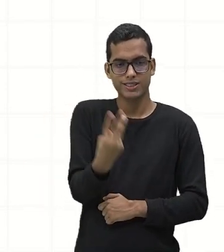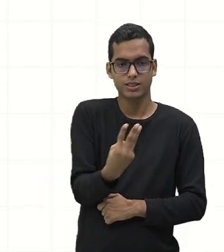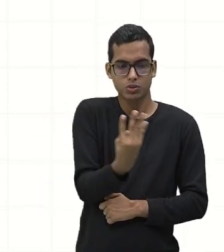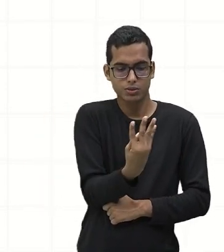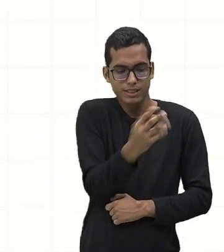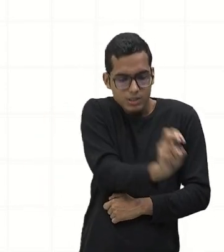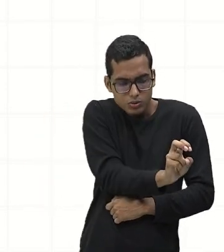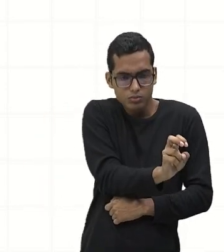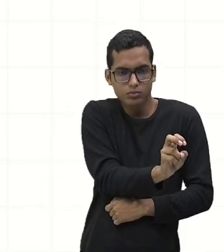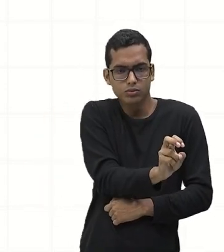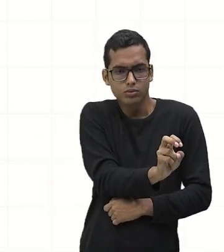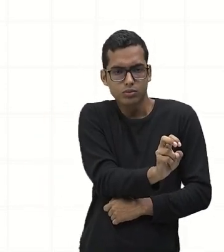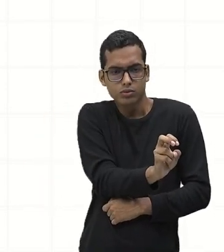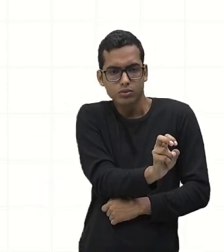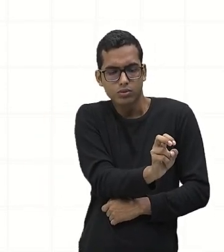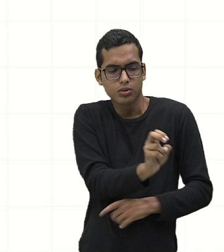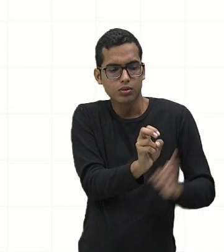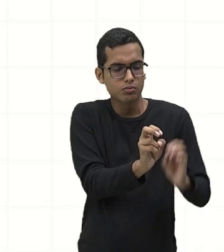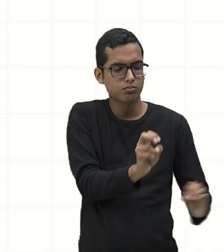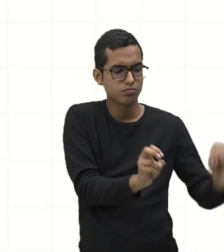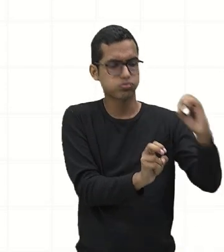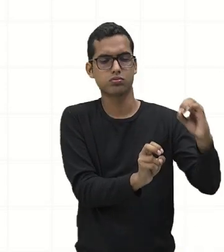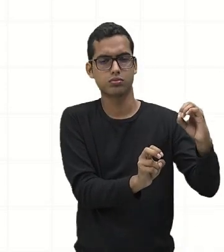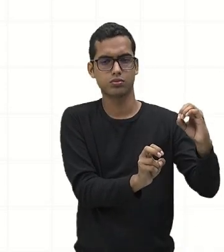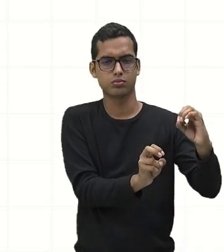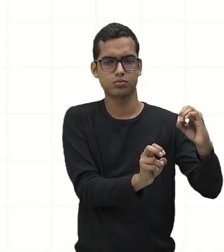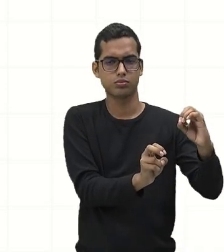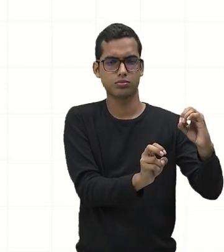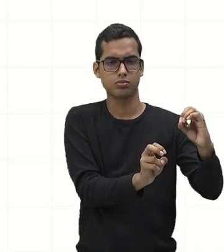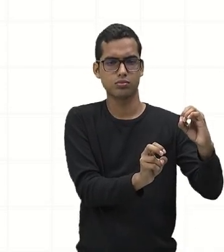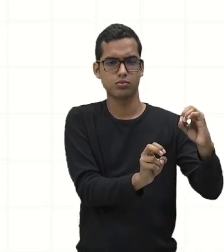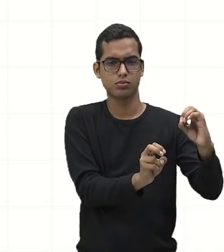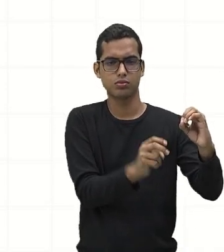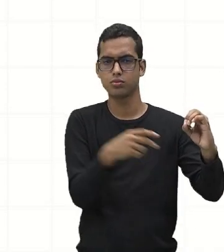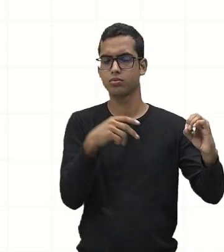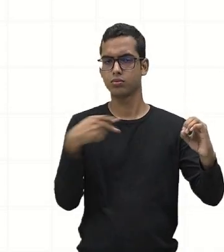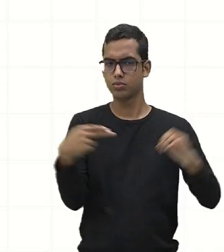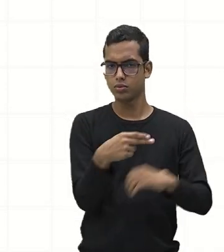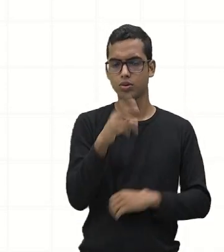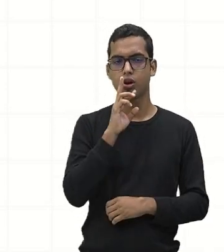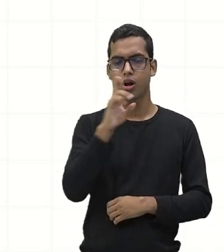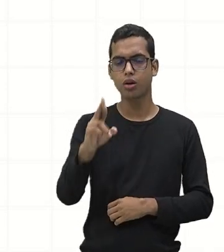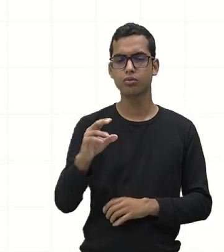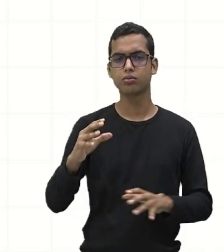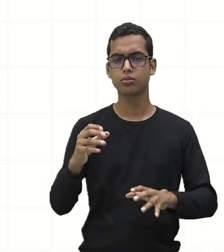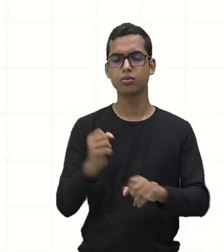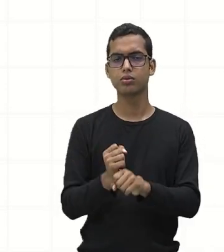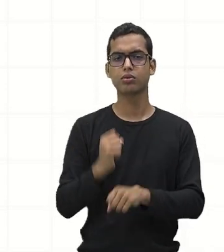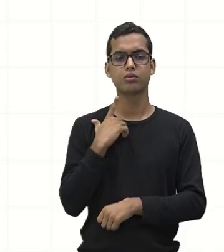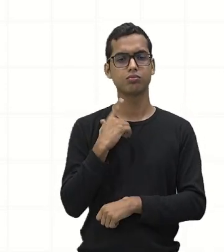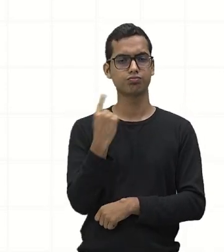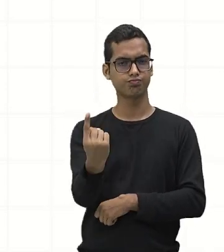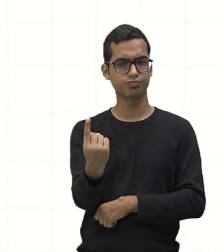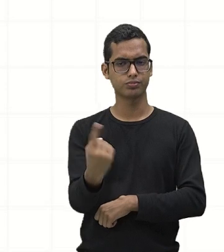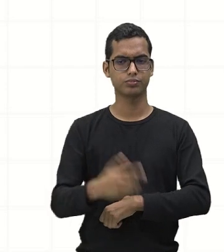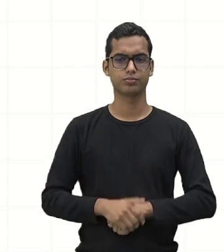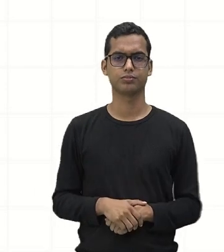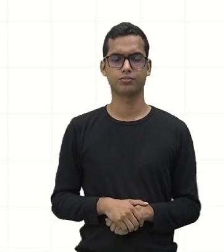102.345 elevado no expoente zero, também vai dar